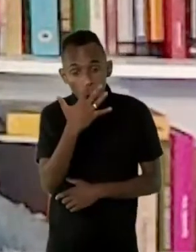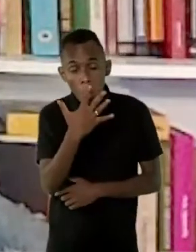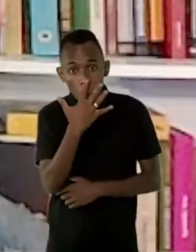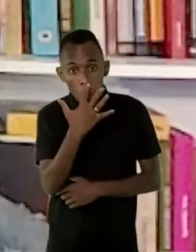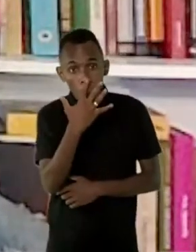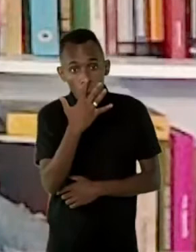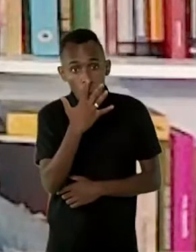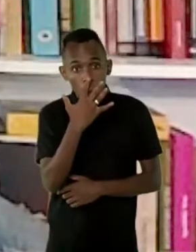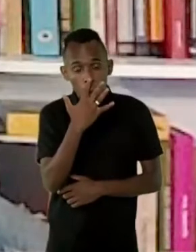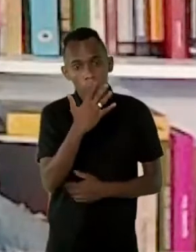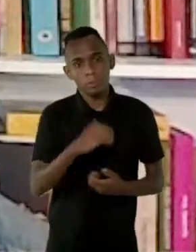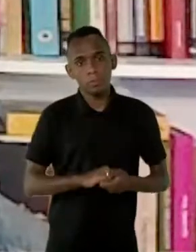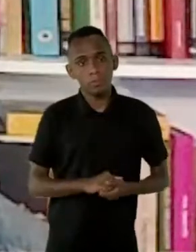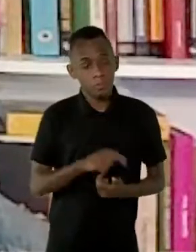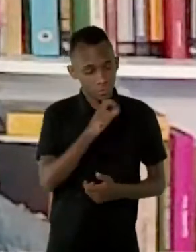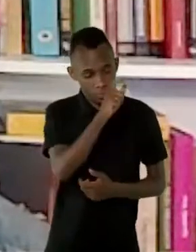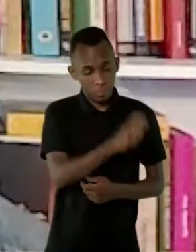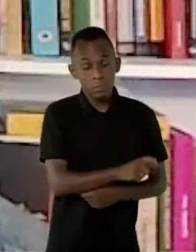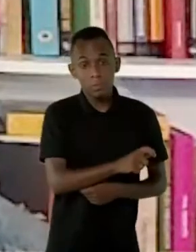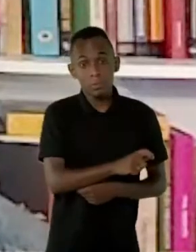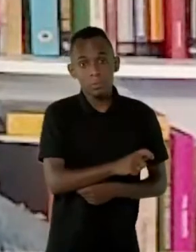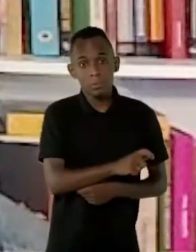casa por